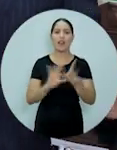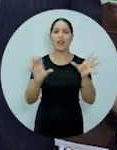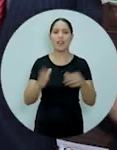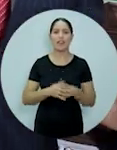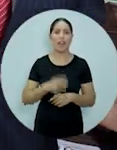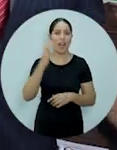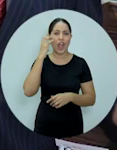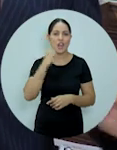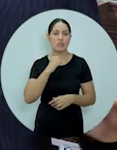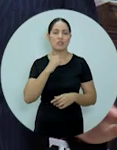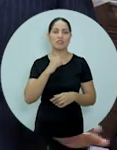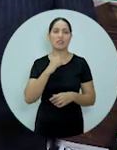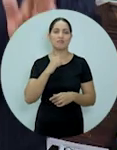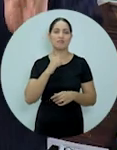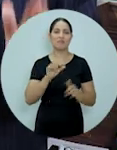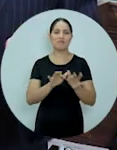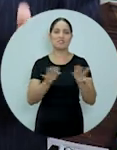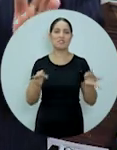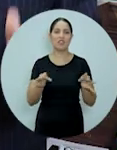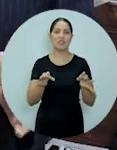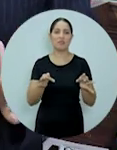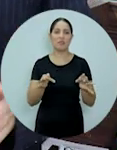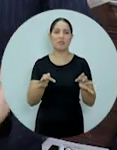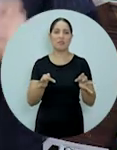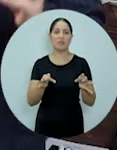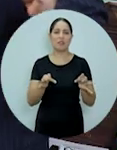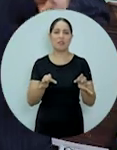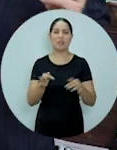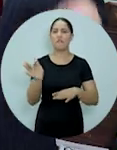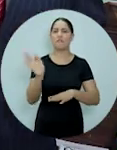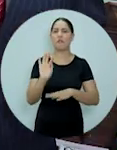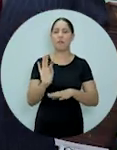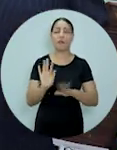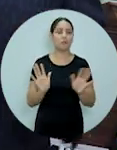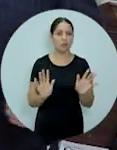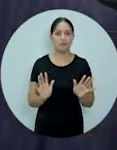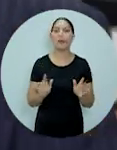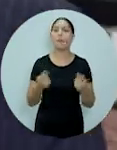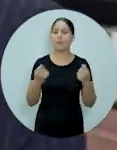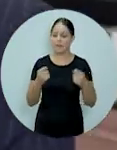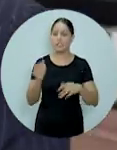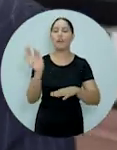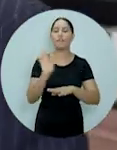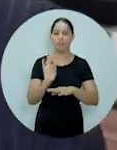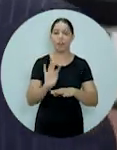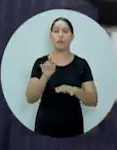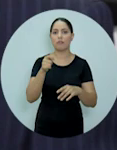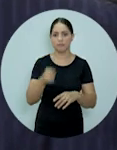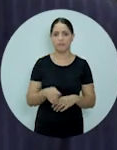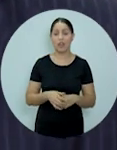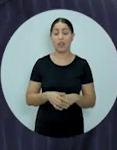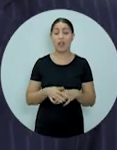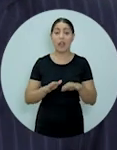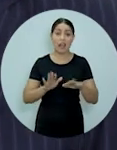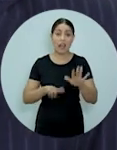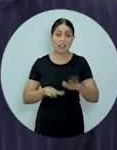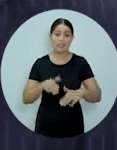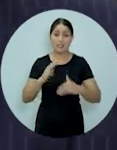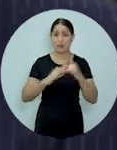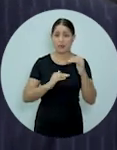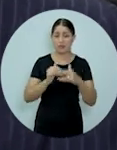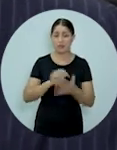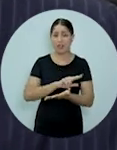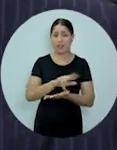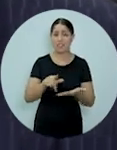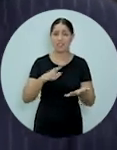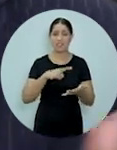de adoção clandestina, adoção ilegal. A adoção tem que ser essa totalmente formal. Os que os profissionais enfrentam com